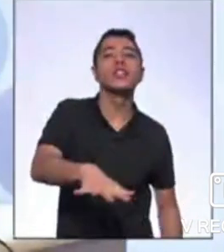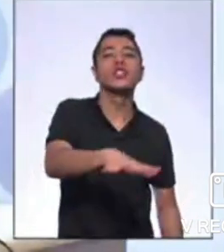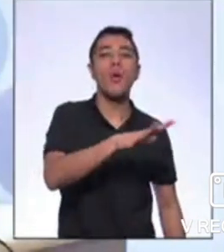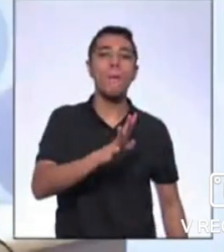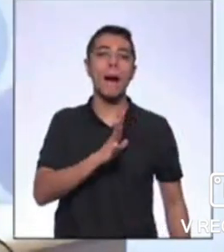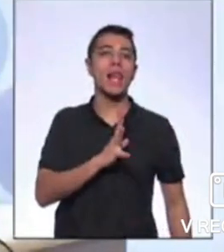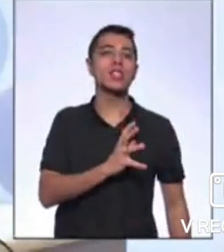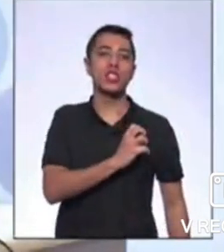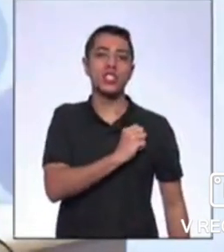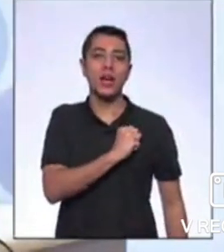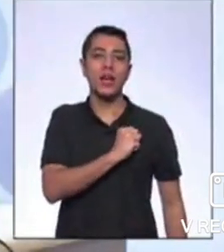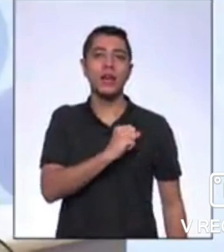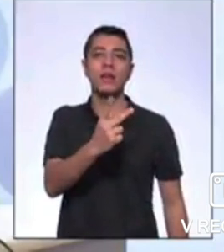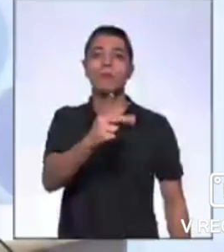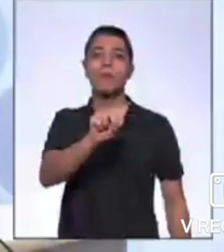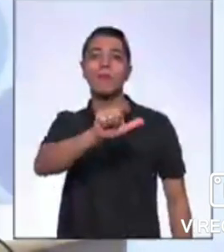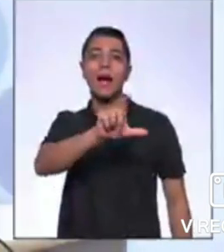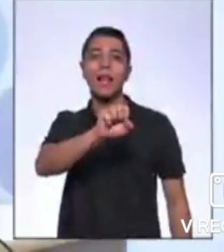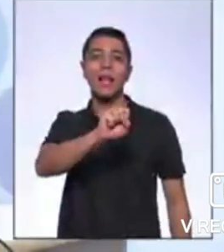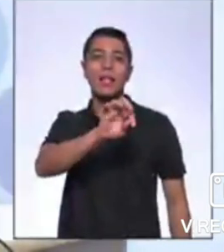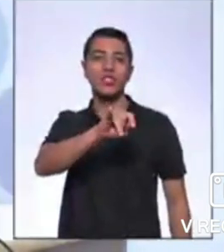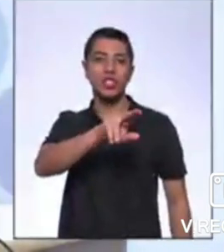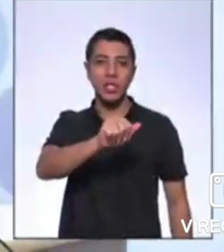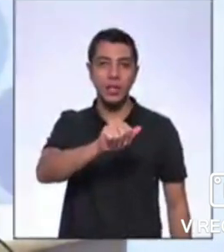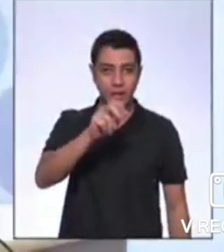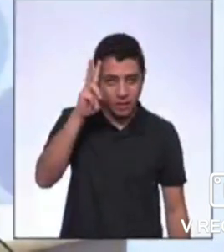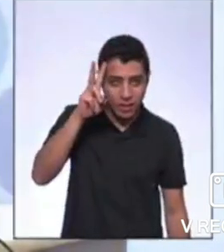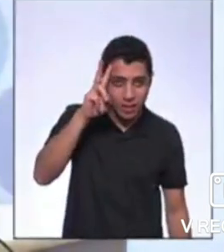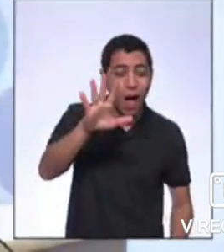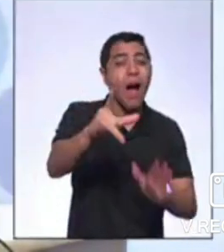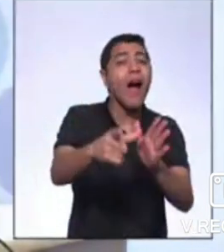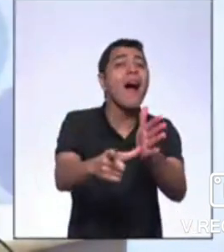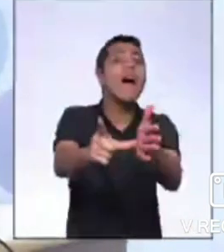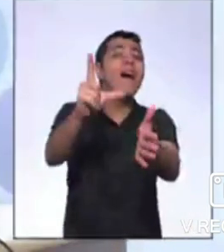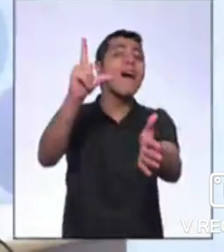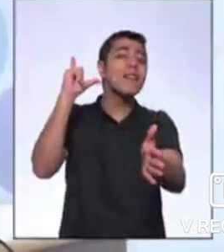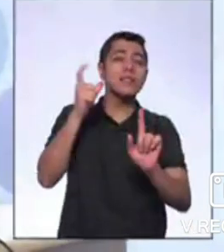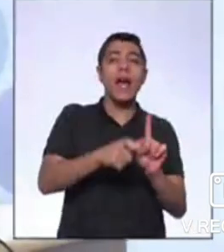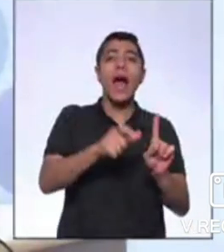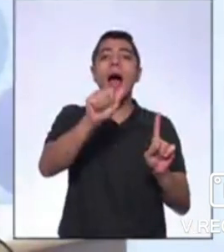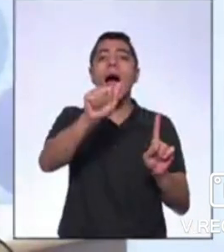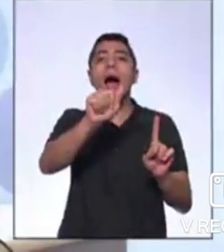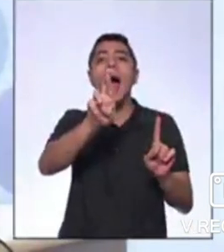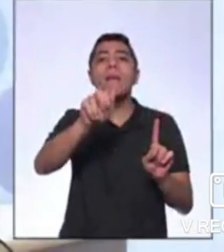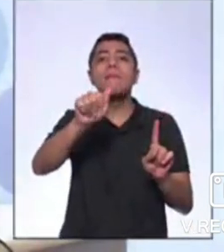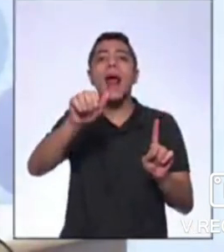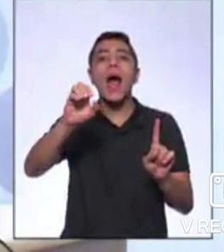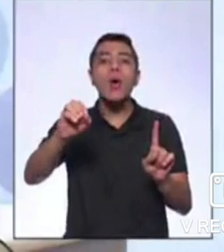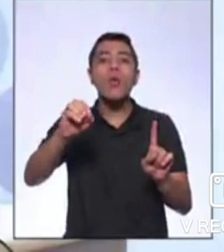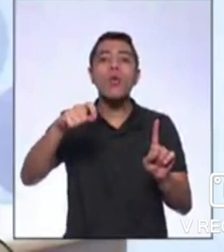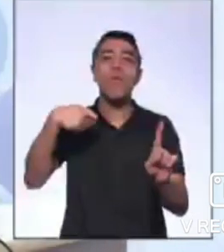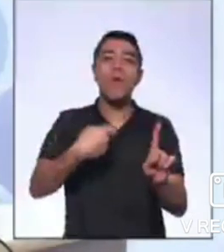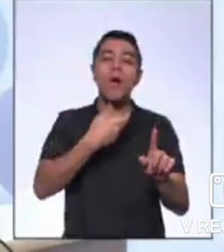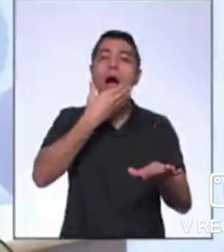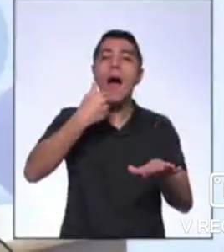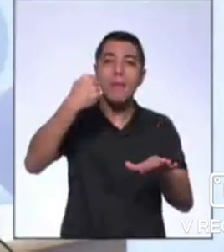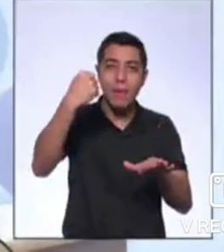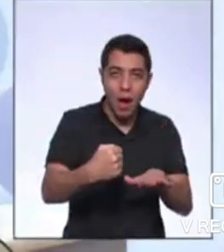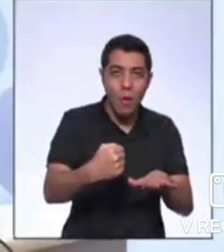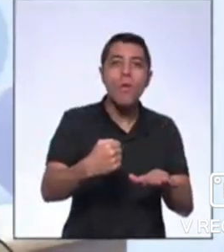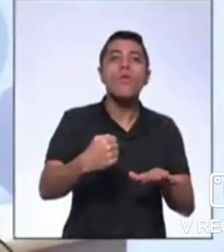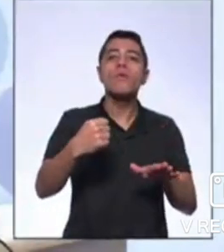com a profecia do Abraão, né, foi escolhido ali, foi indicado para os judeus, é um território que a